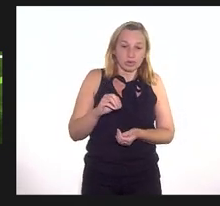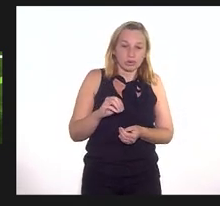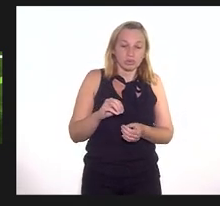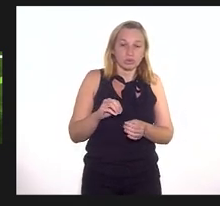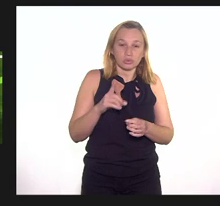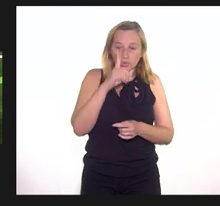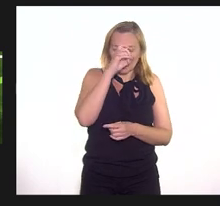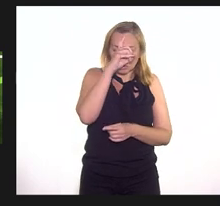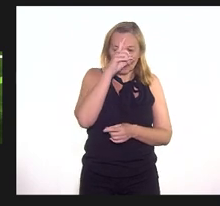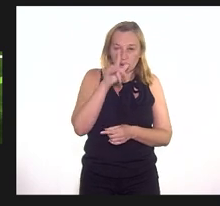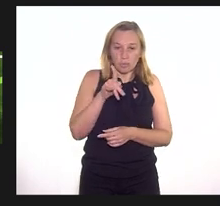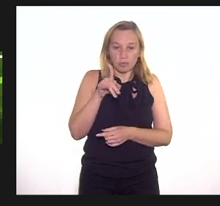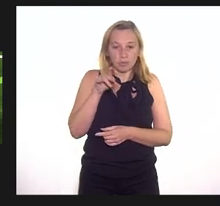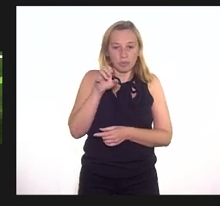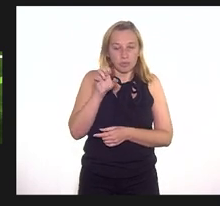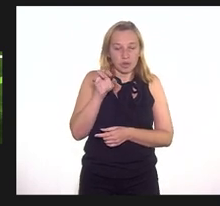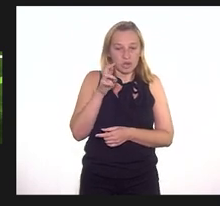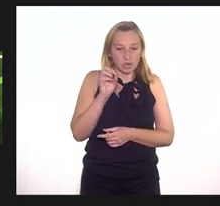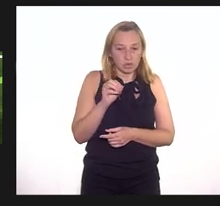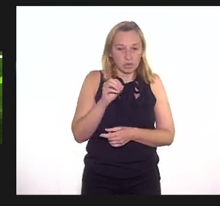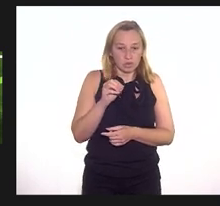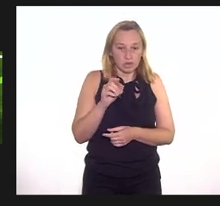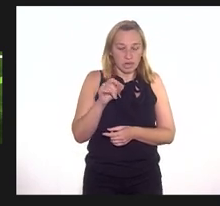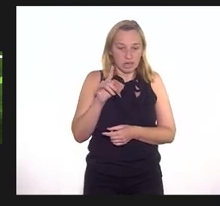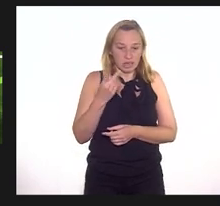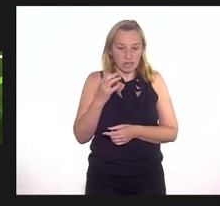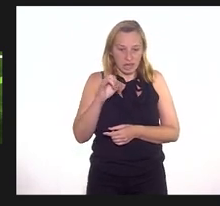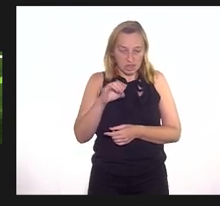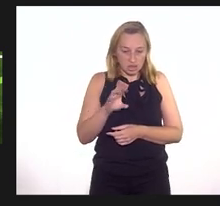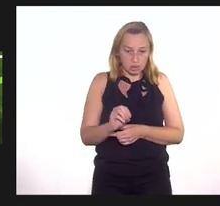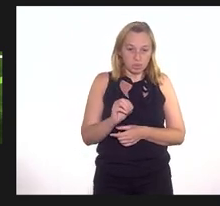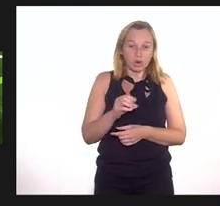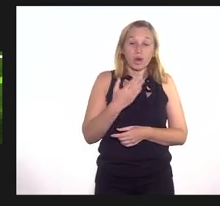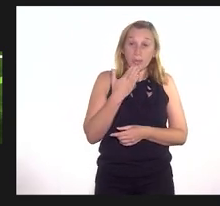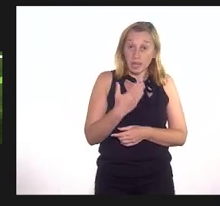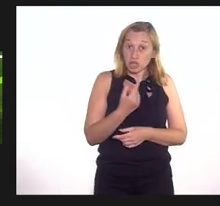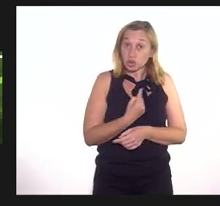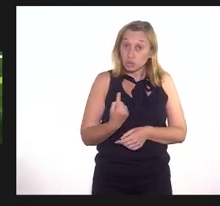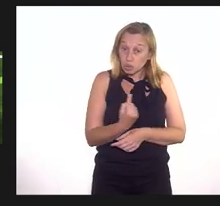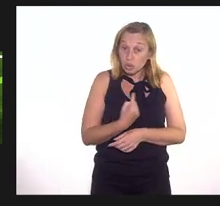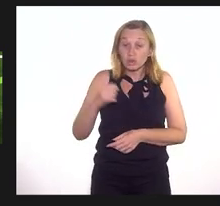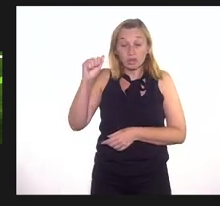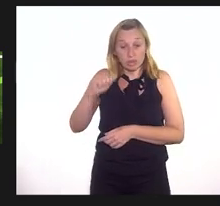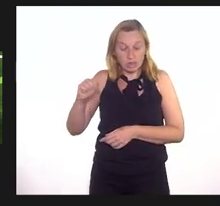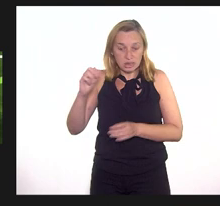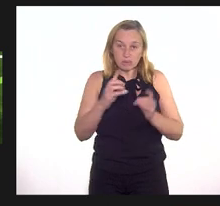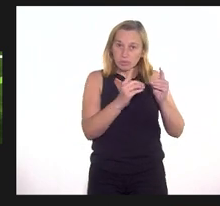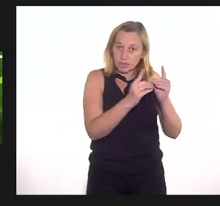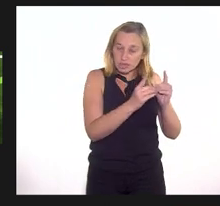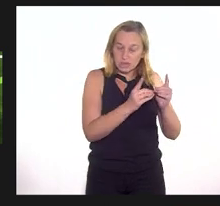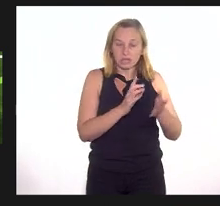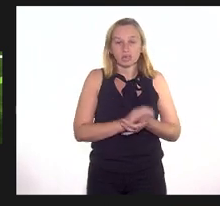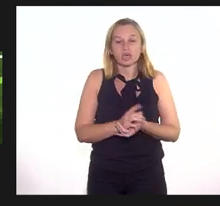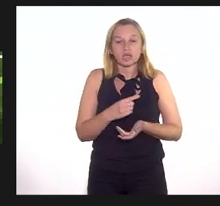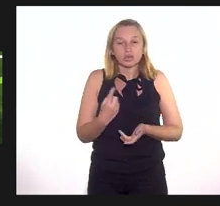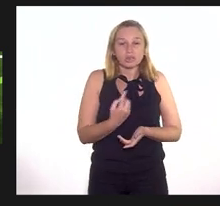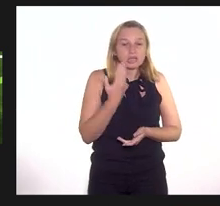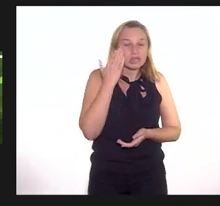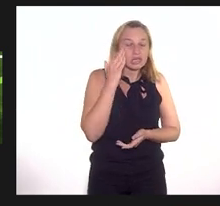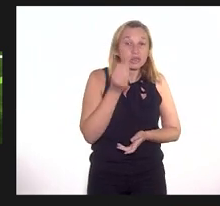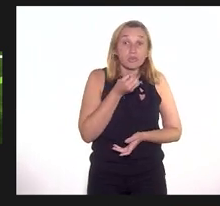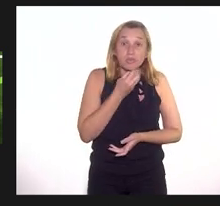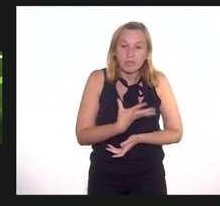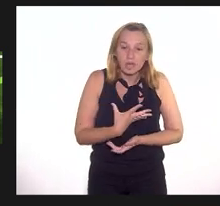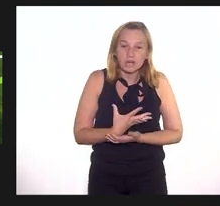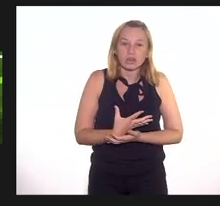Pedro Ernesto, é um pedido nosso, da Associação de Pacientes, que nós entendemos bem